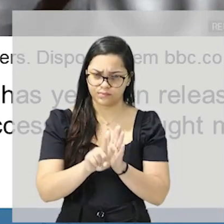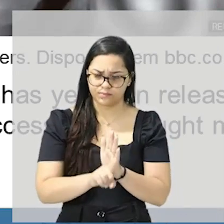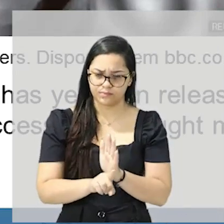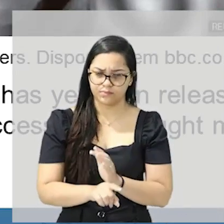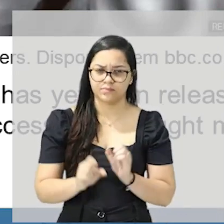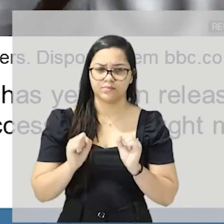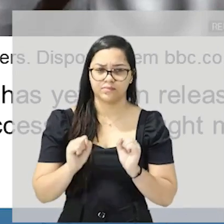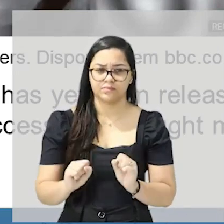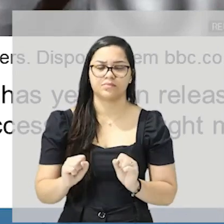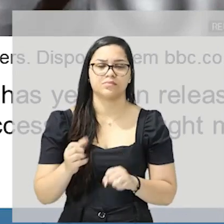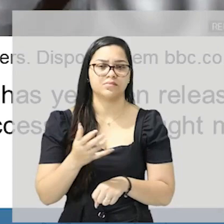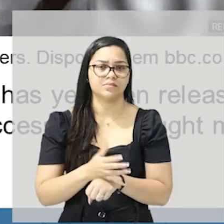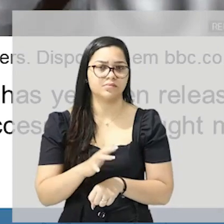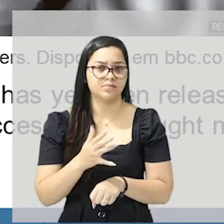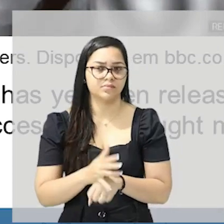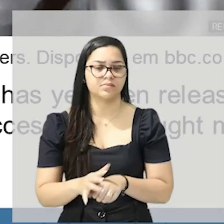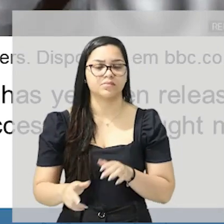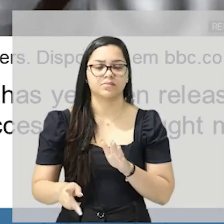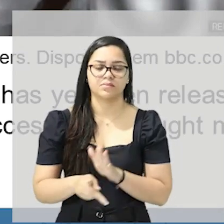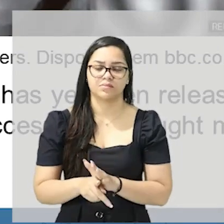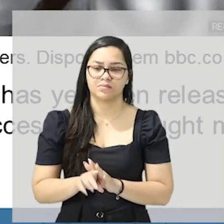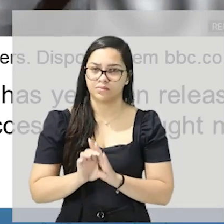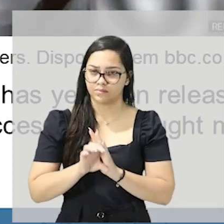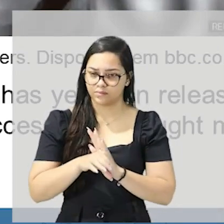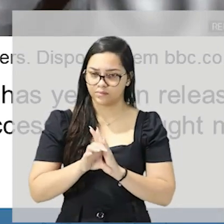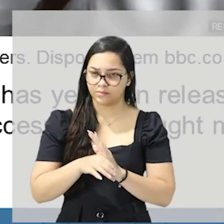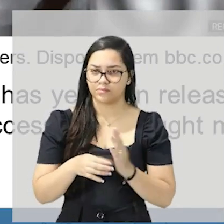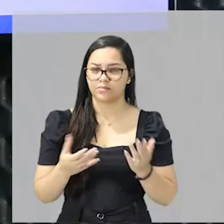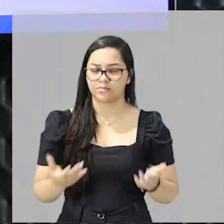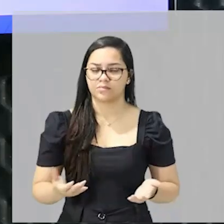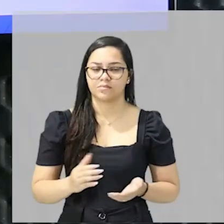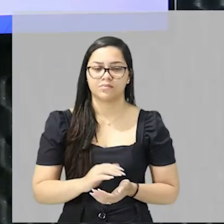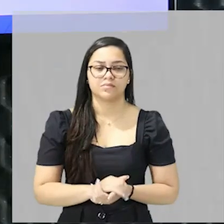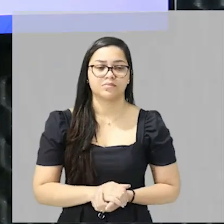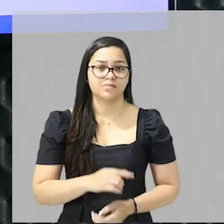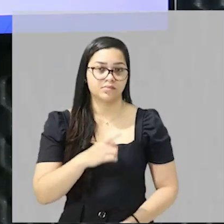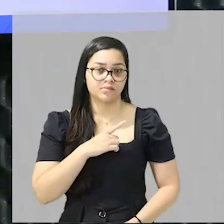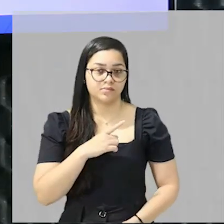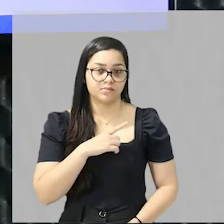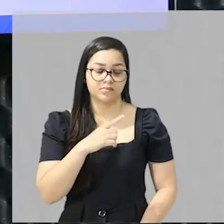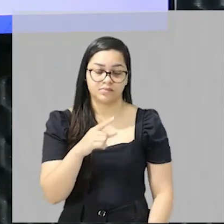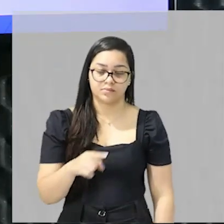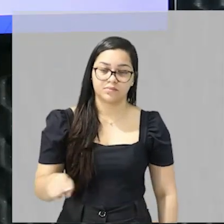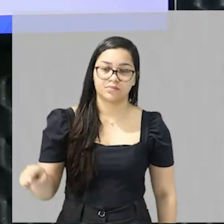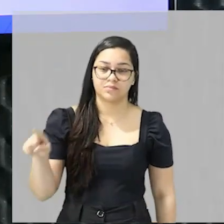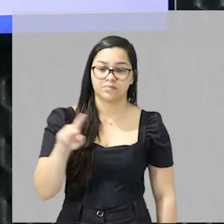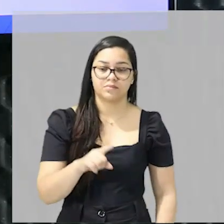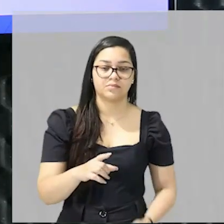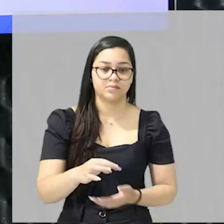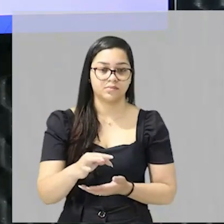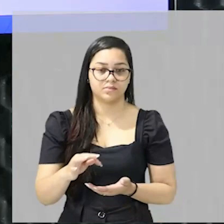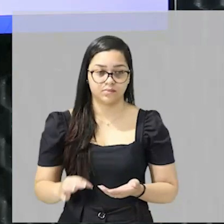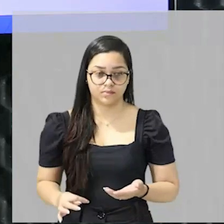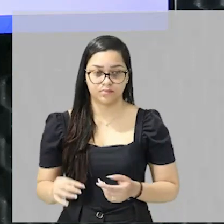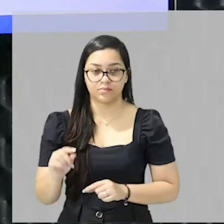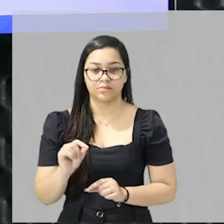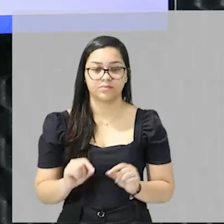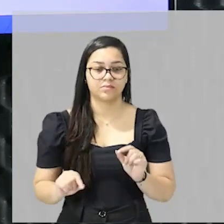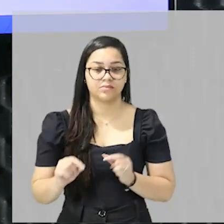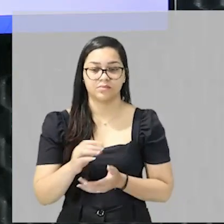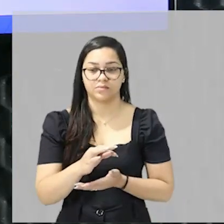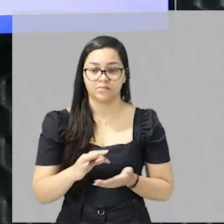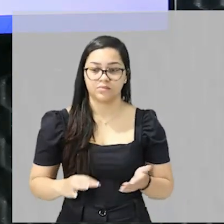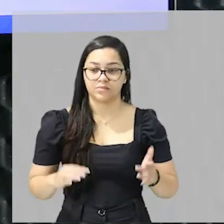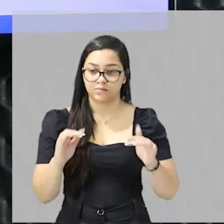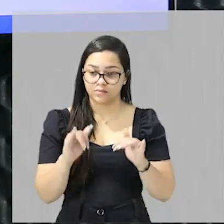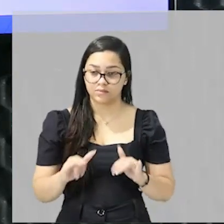gente poder aplicar um pouco esses conceitos. Aqui eu trago para vocês, por exemplo, um texto que é um texto informativo,